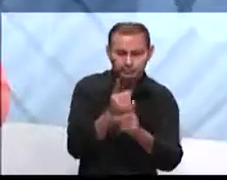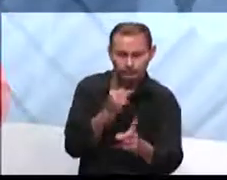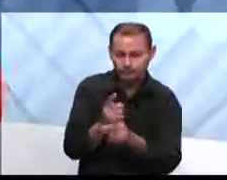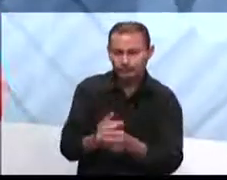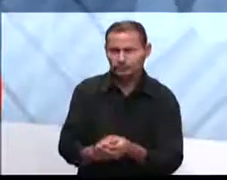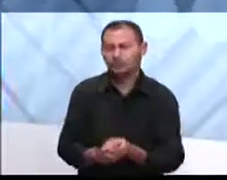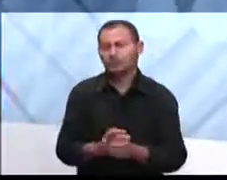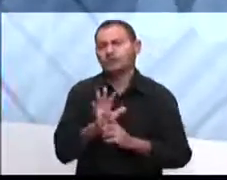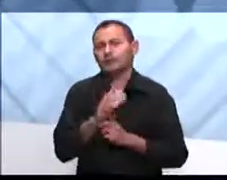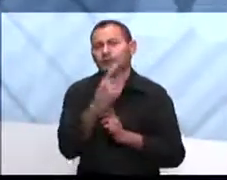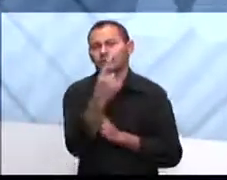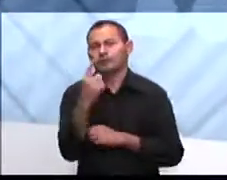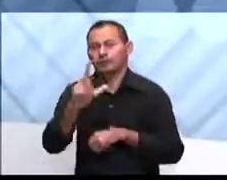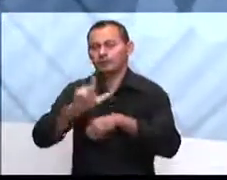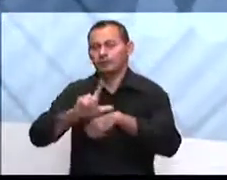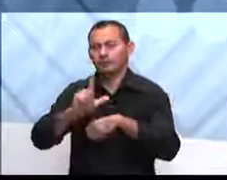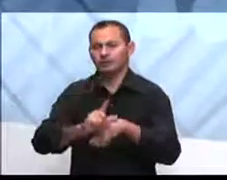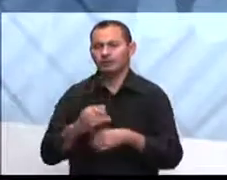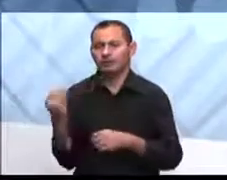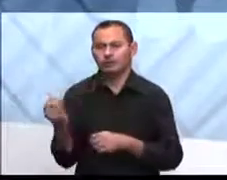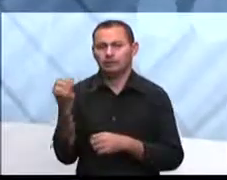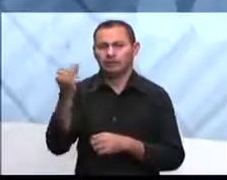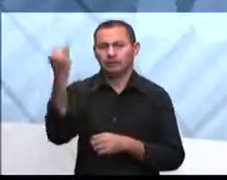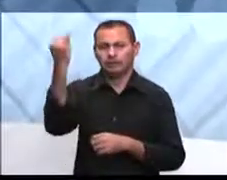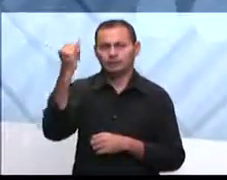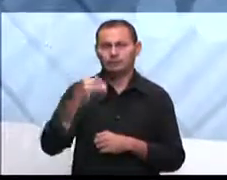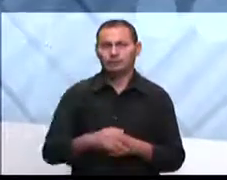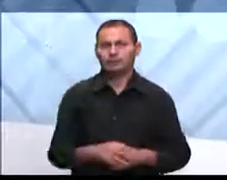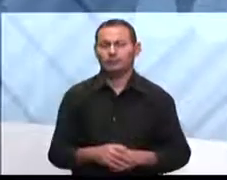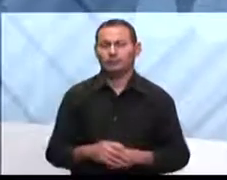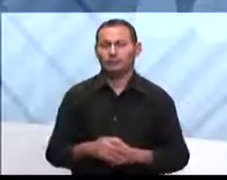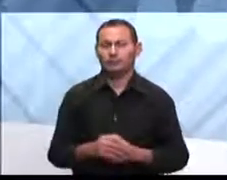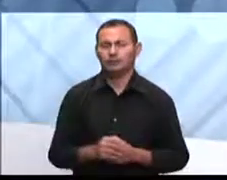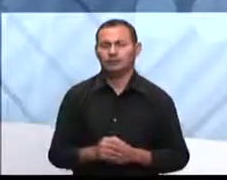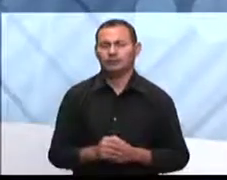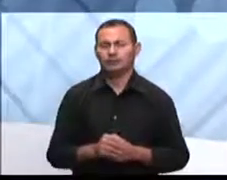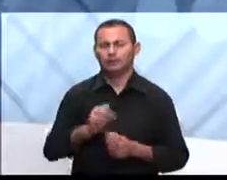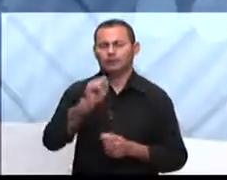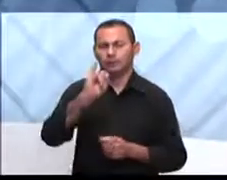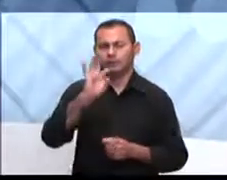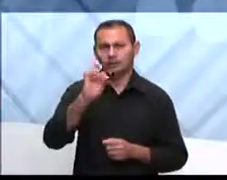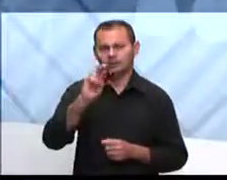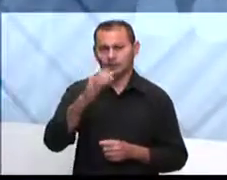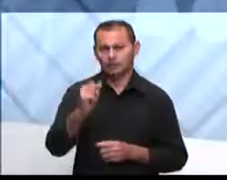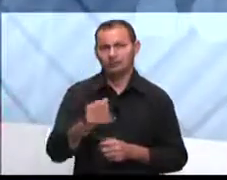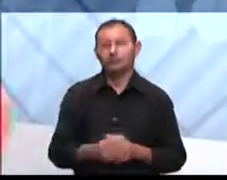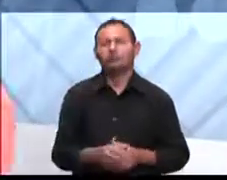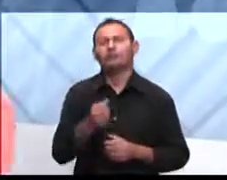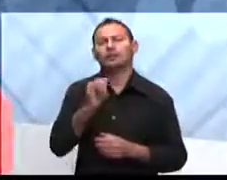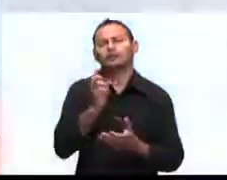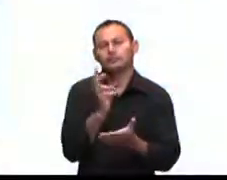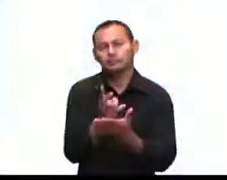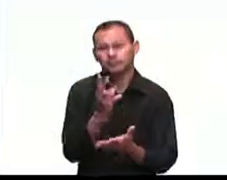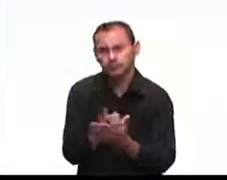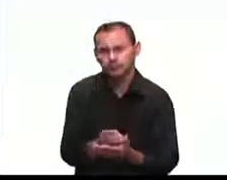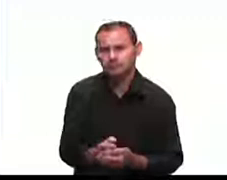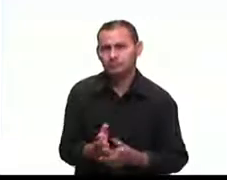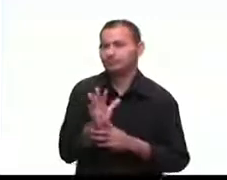Então, o resultado de cada loja é importante para essa situação. E aí, seguindo